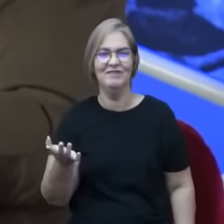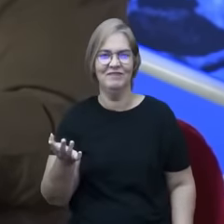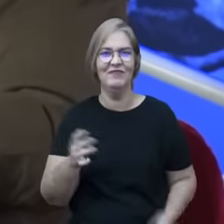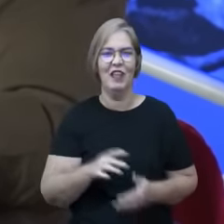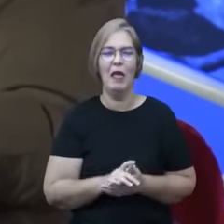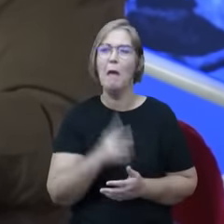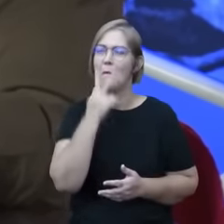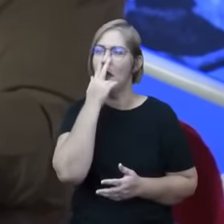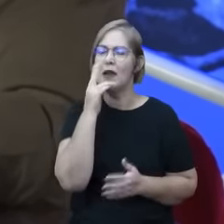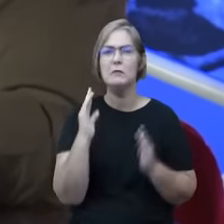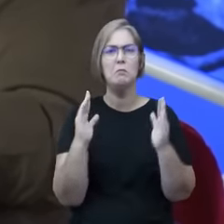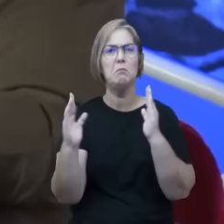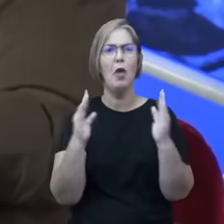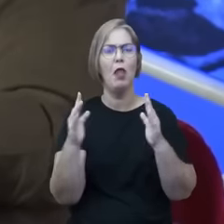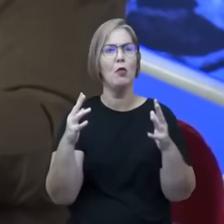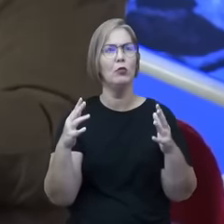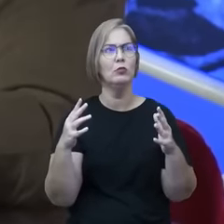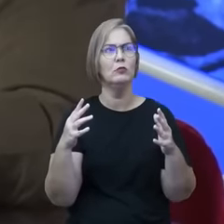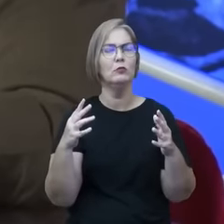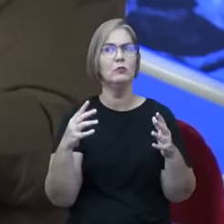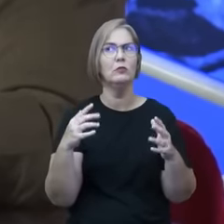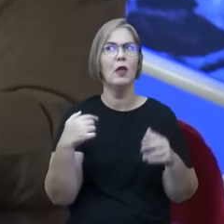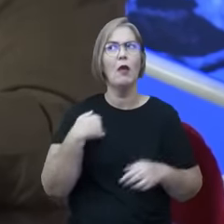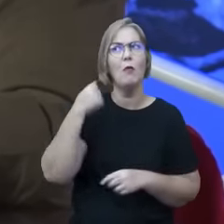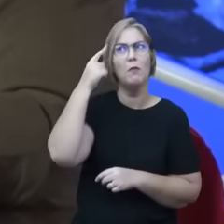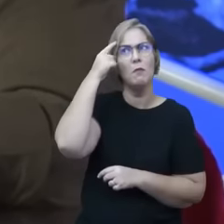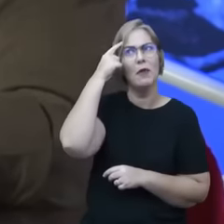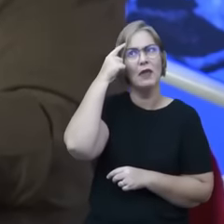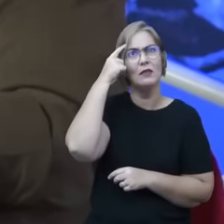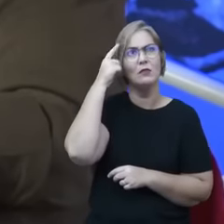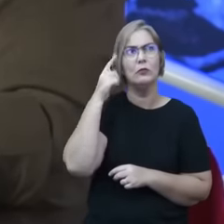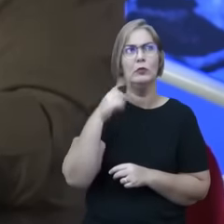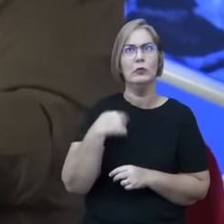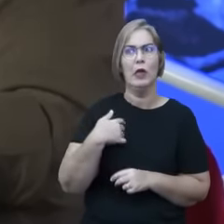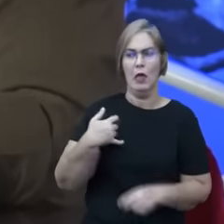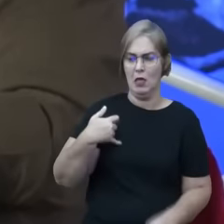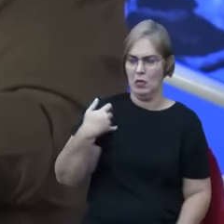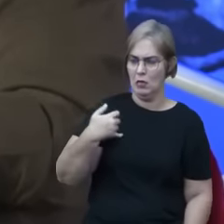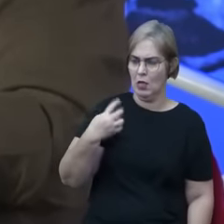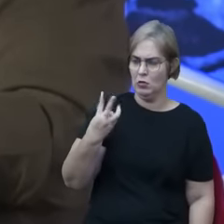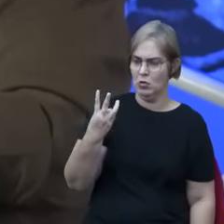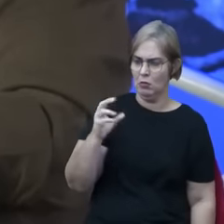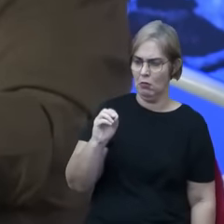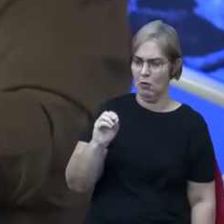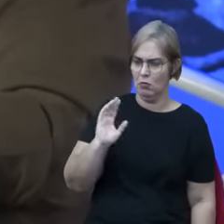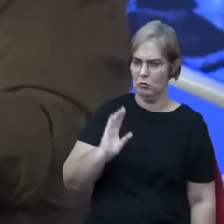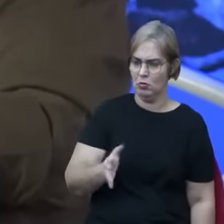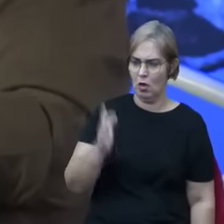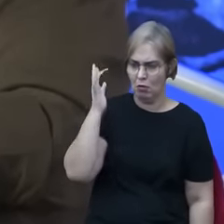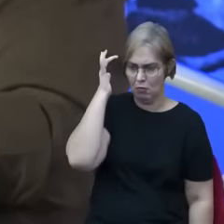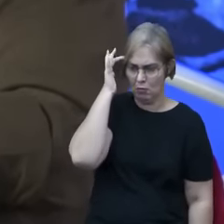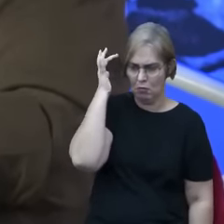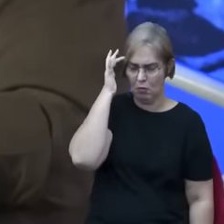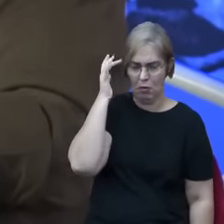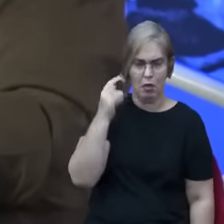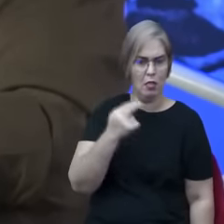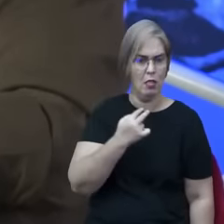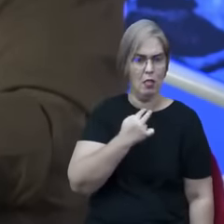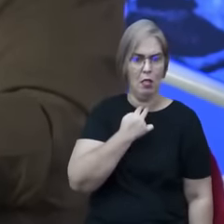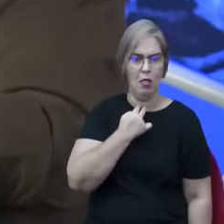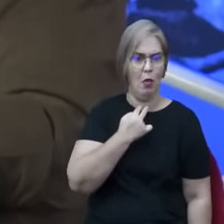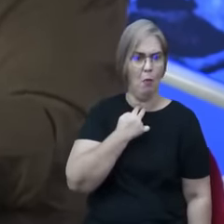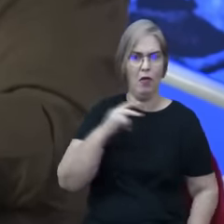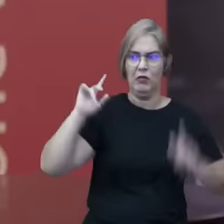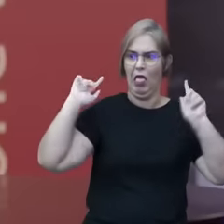né, ainda a percorrer, mas esse algo não poderá ser percorrido. Esse caminho não poderá ser percorrido de maneira leviana.